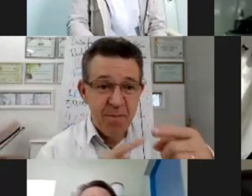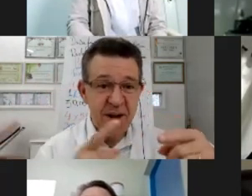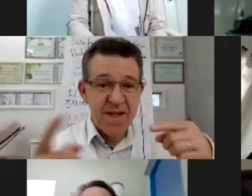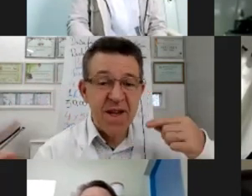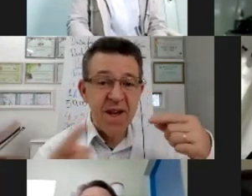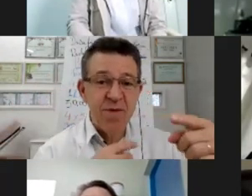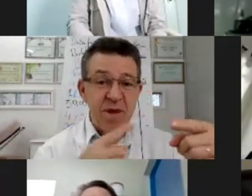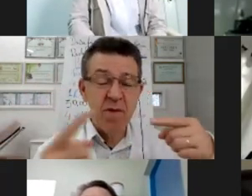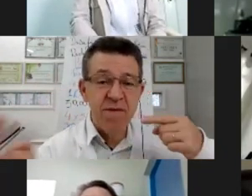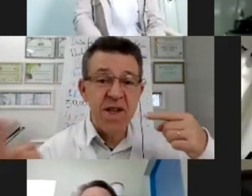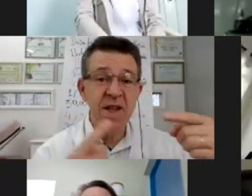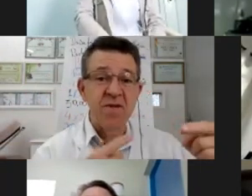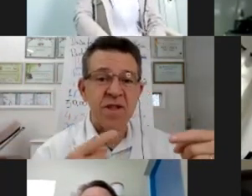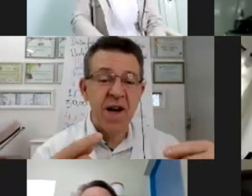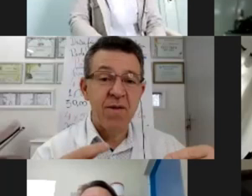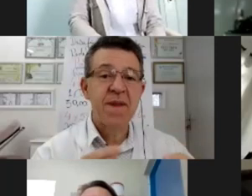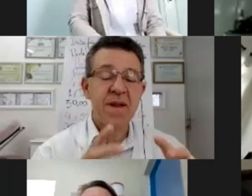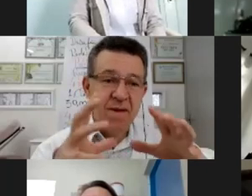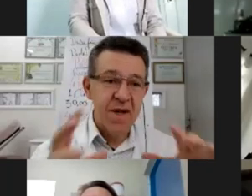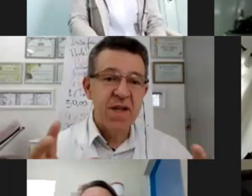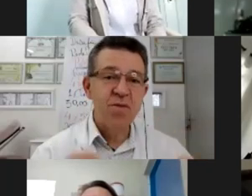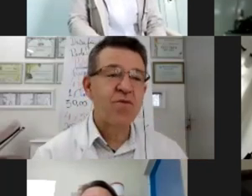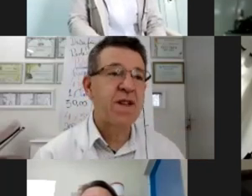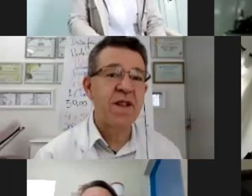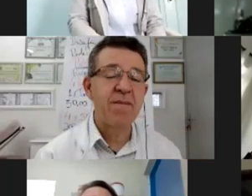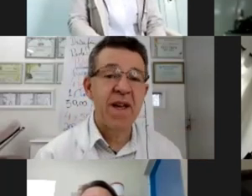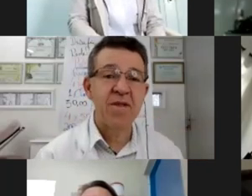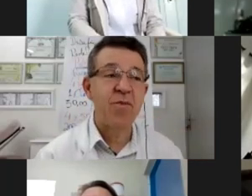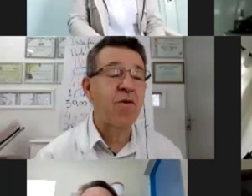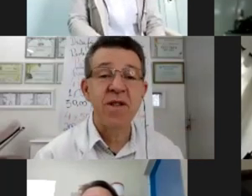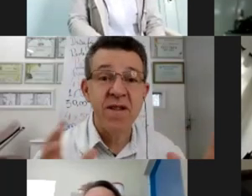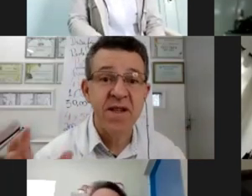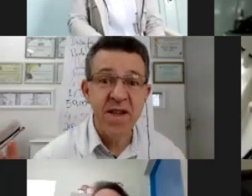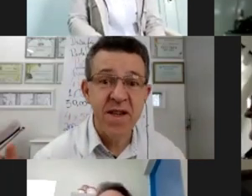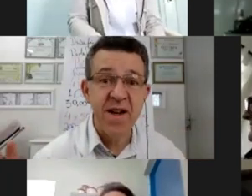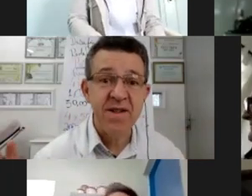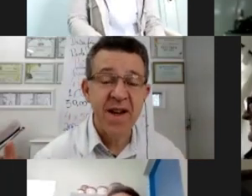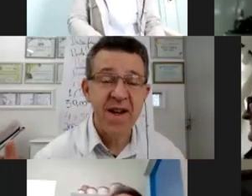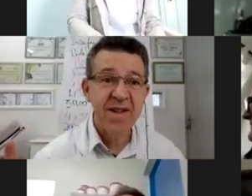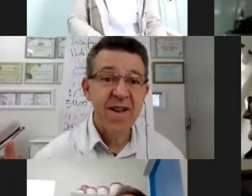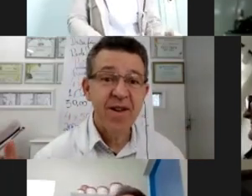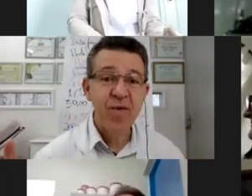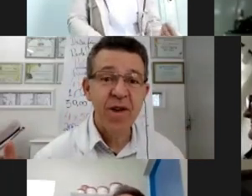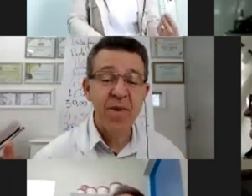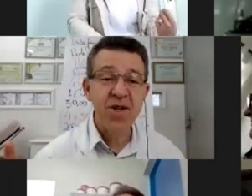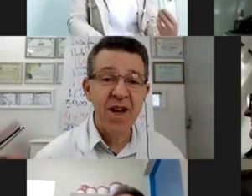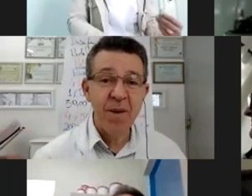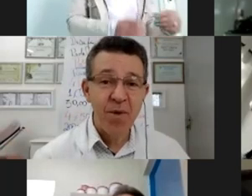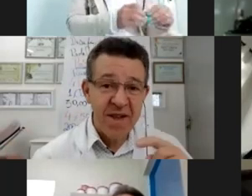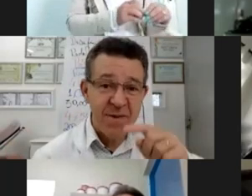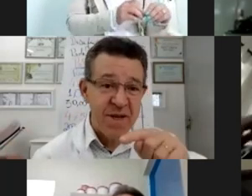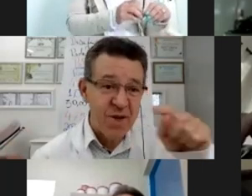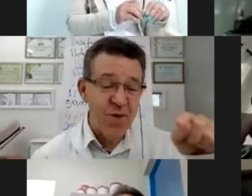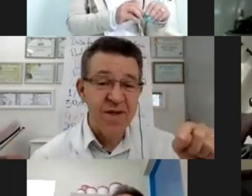pessoas que estão passando, indo e vindo, tal, fazer um atendimento, uma cortesia, né? Eu fico